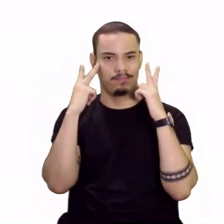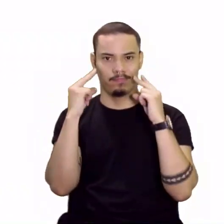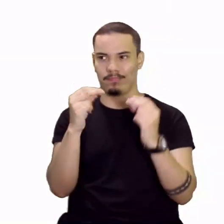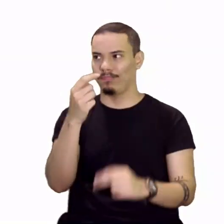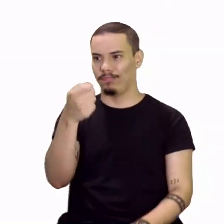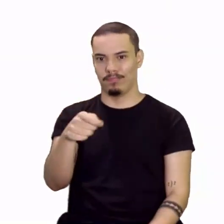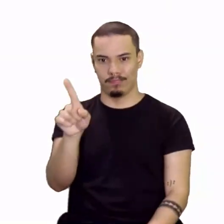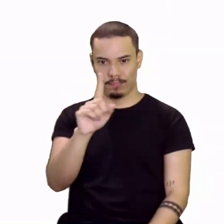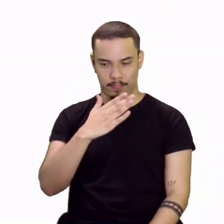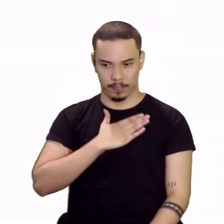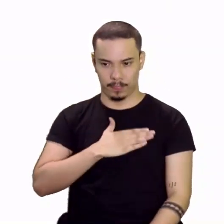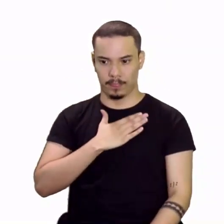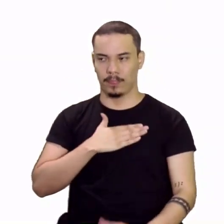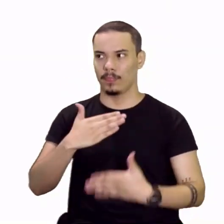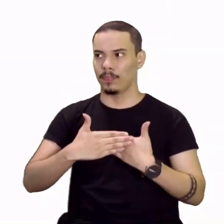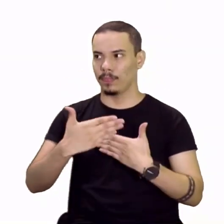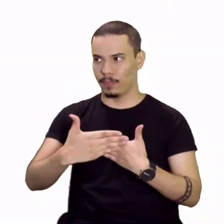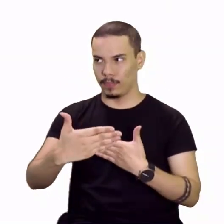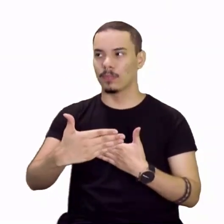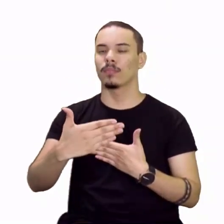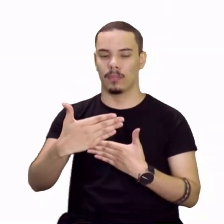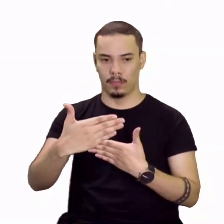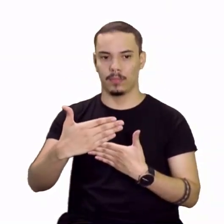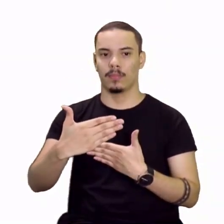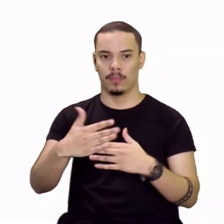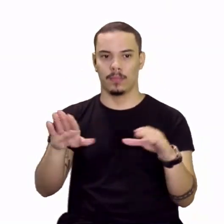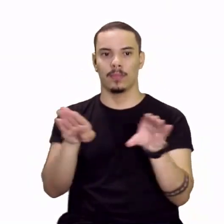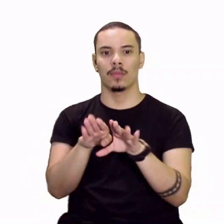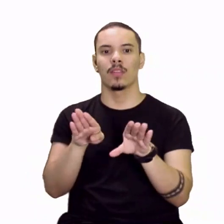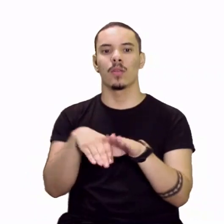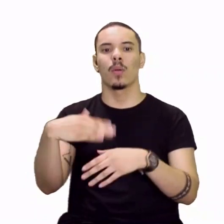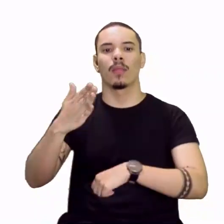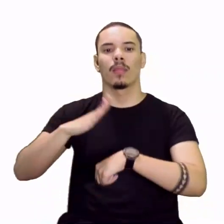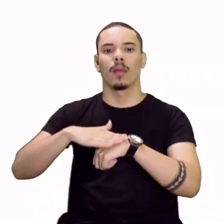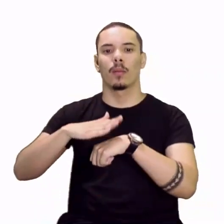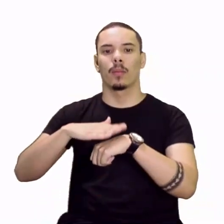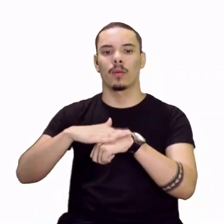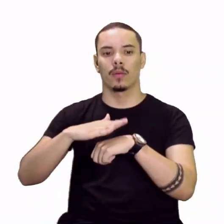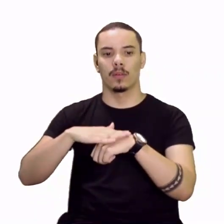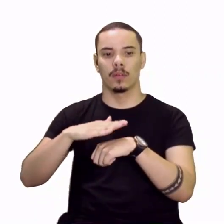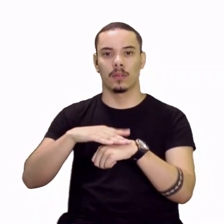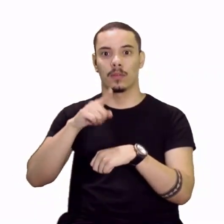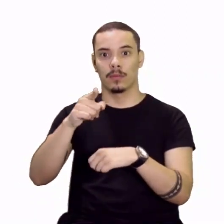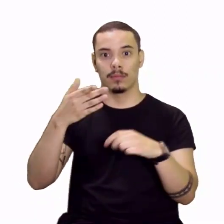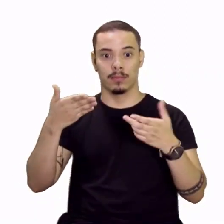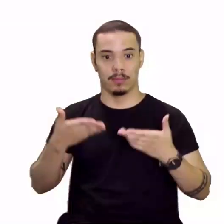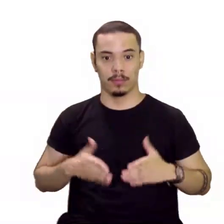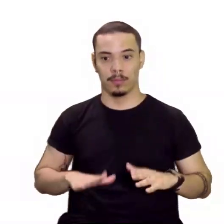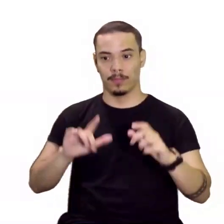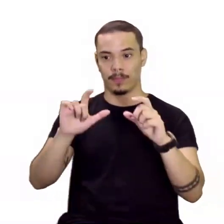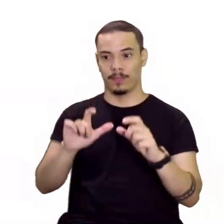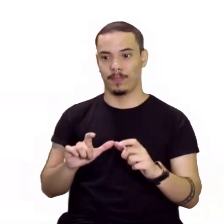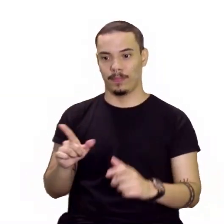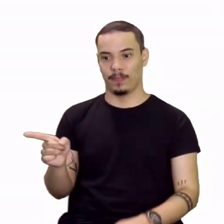tá? Olha agora aí a idade. Qual é o seu tempo? Você nasceu já aqui, ó.